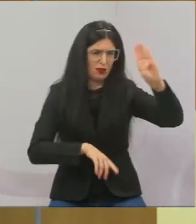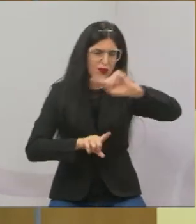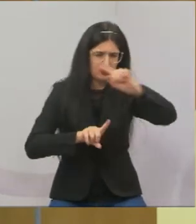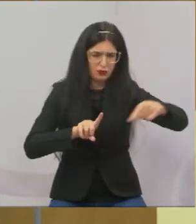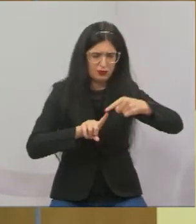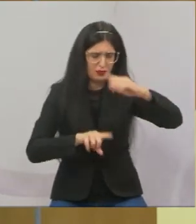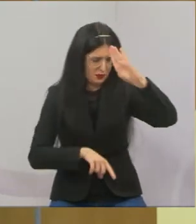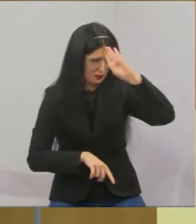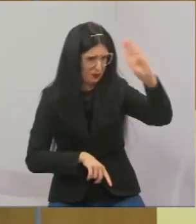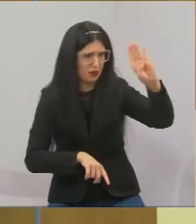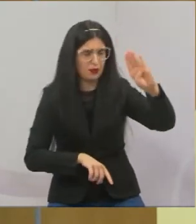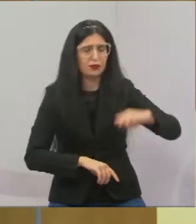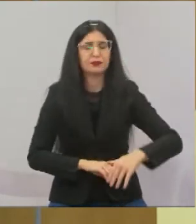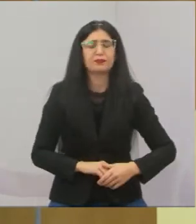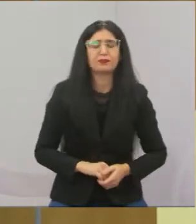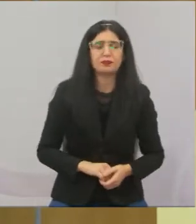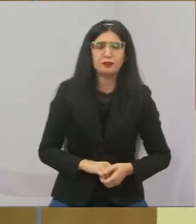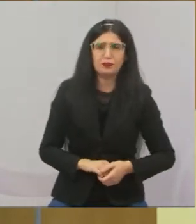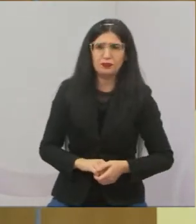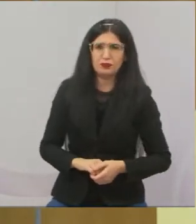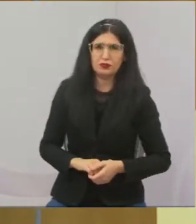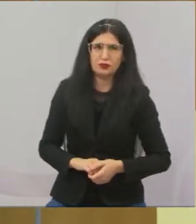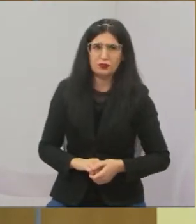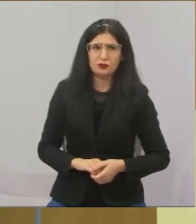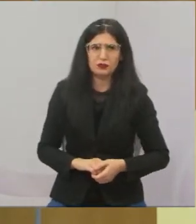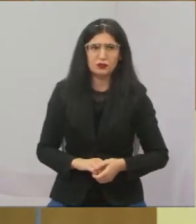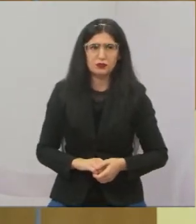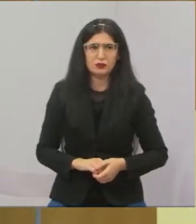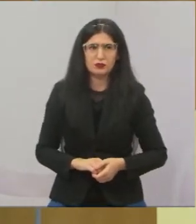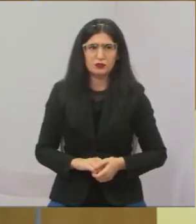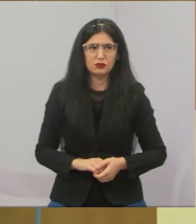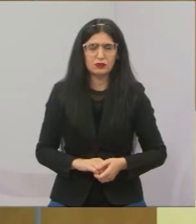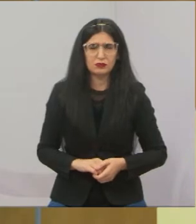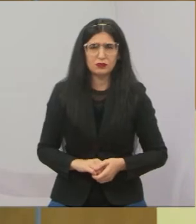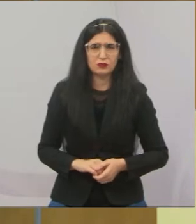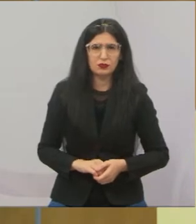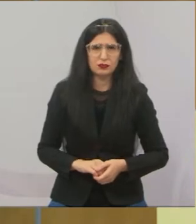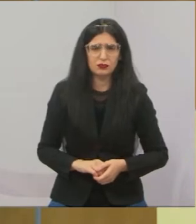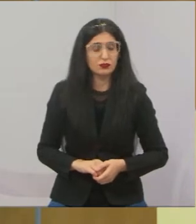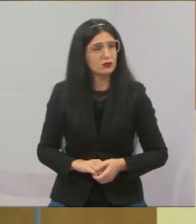Que nós temos, né? Eu queria